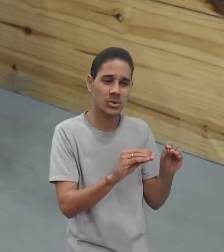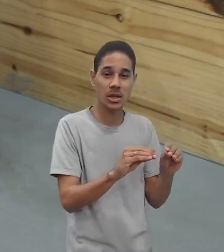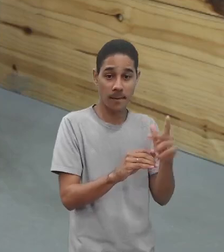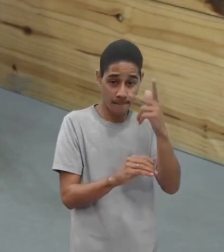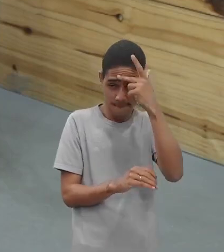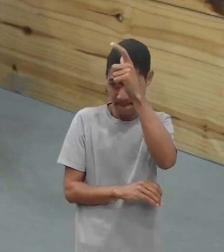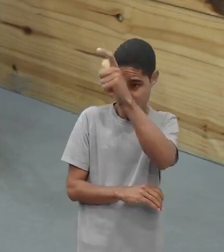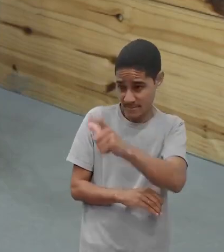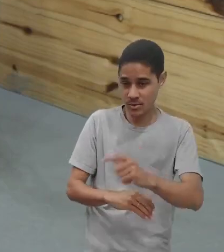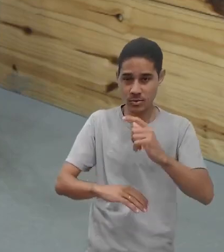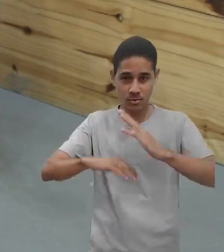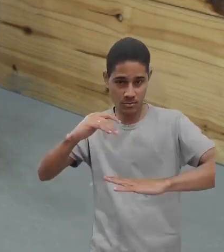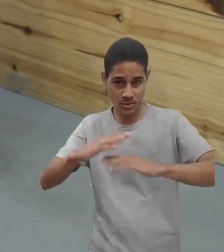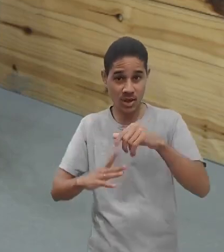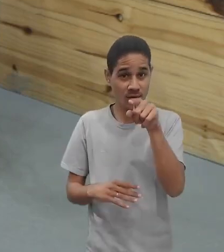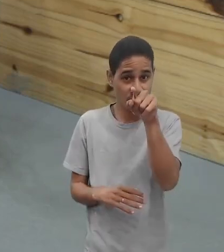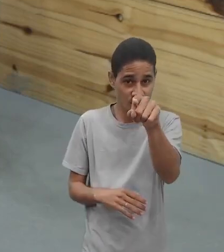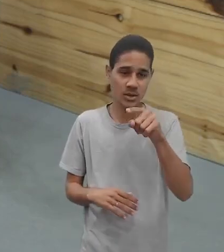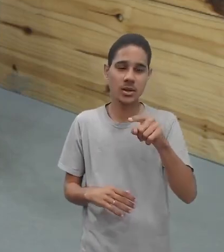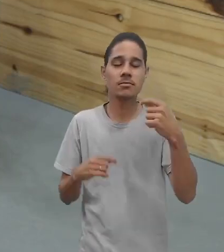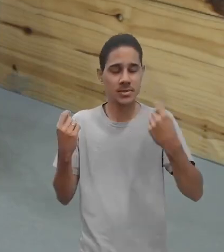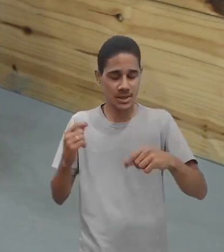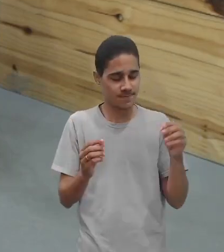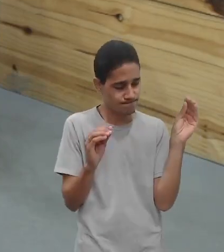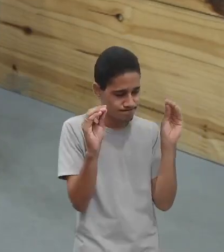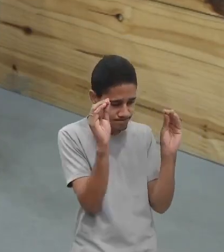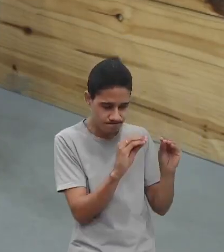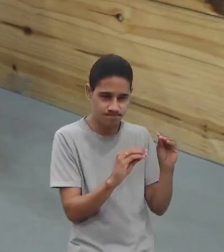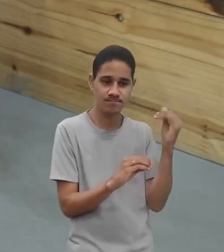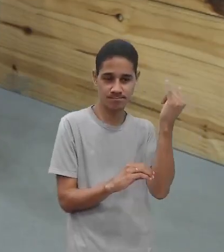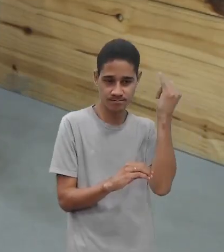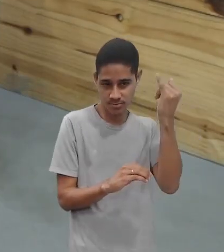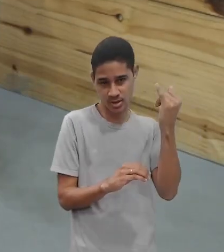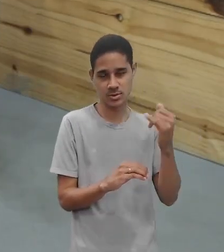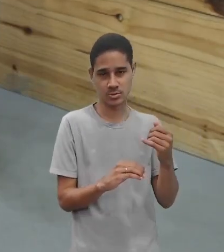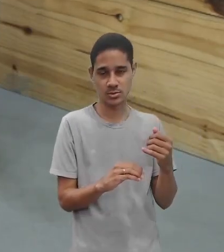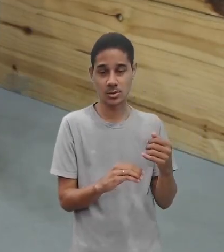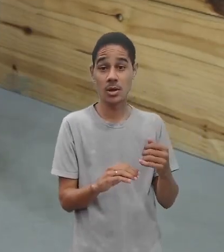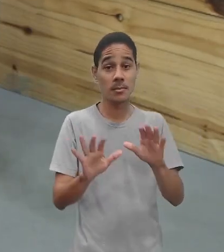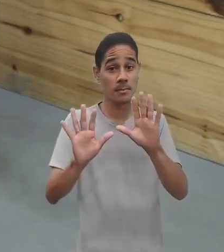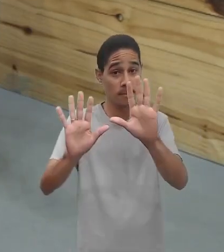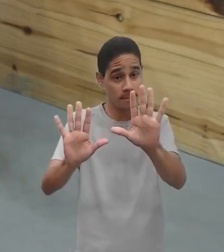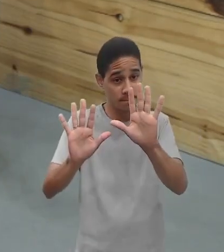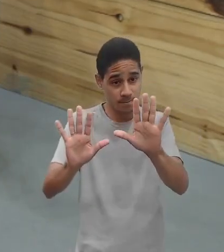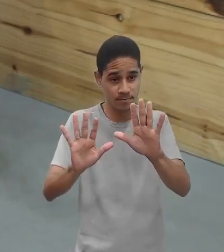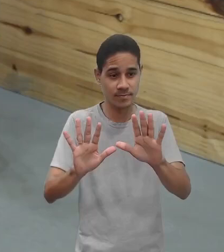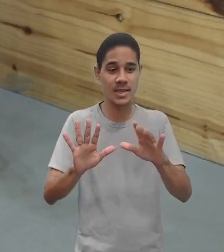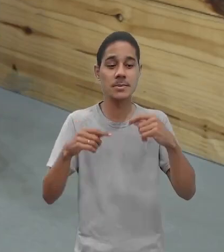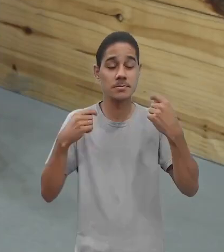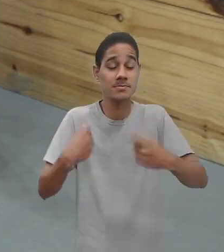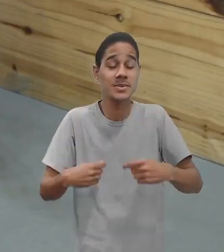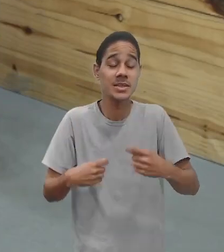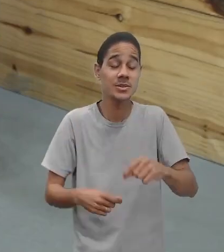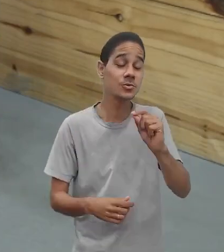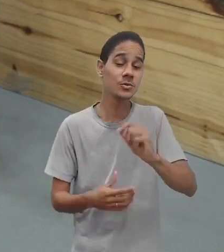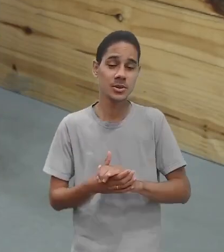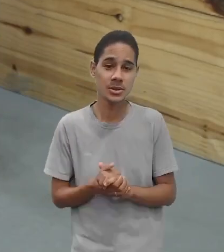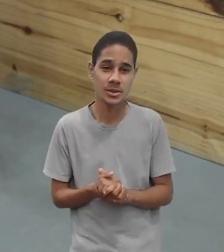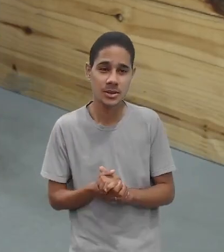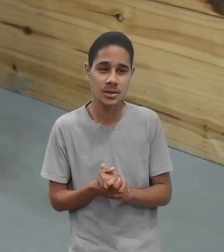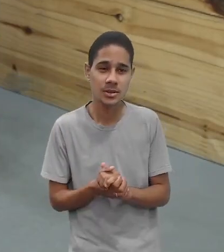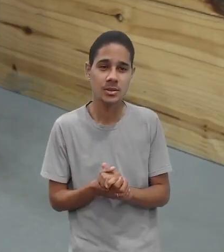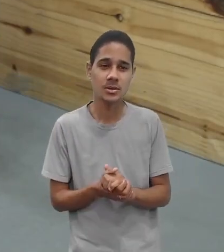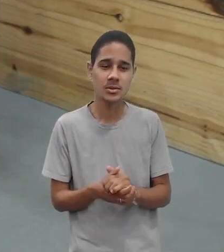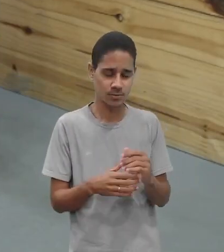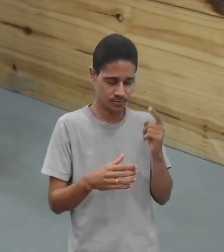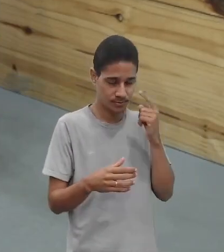é importante que você saiba que você precisa atualizar esses dados. Entretanto, existe a necessidade de